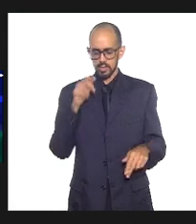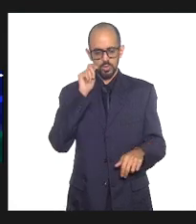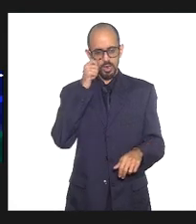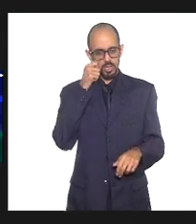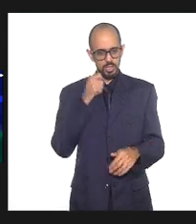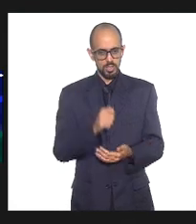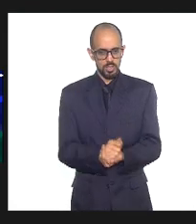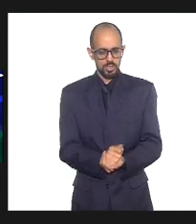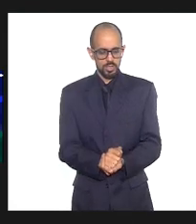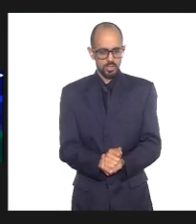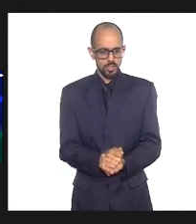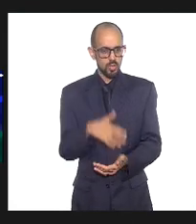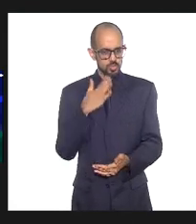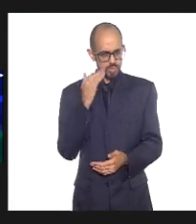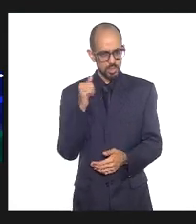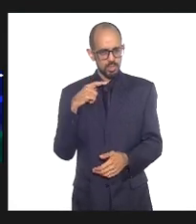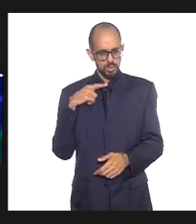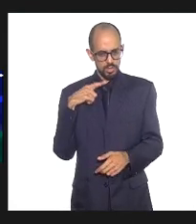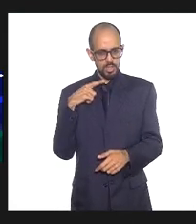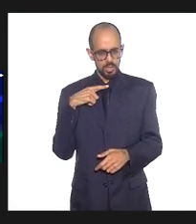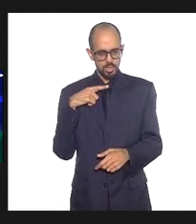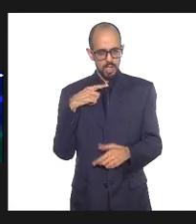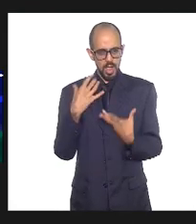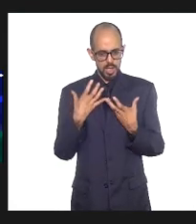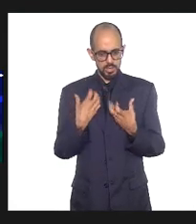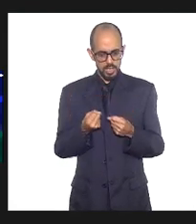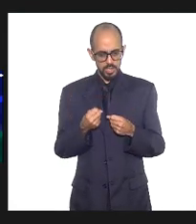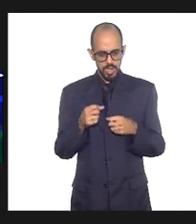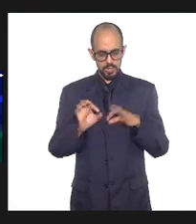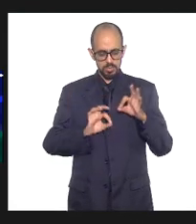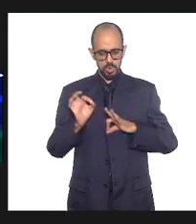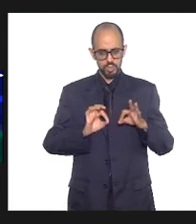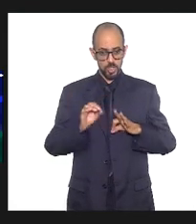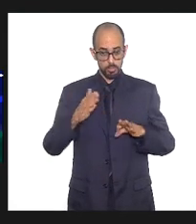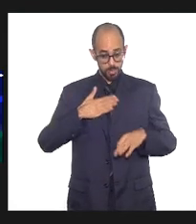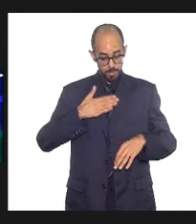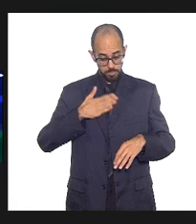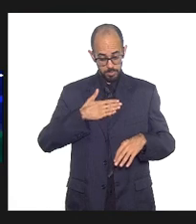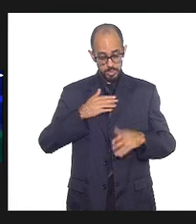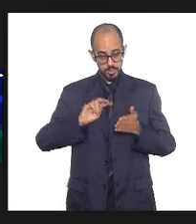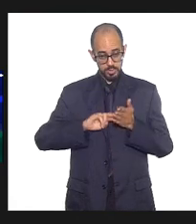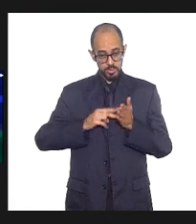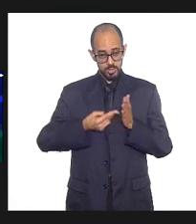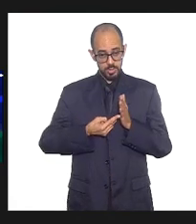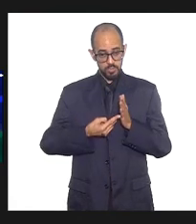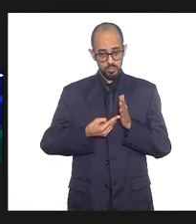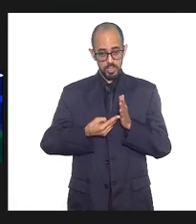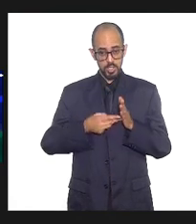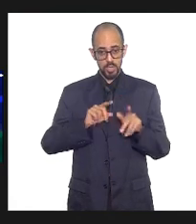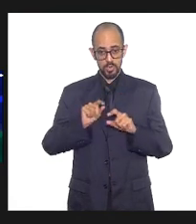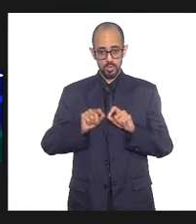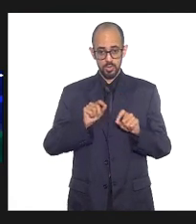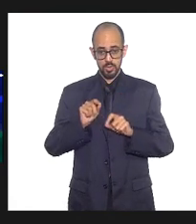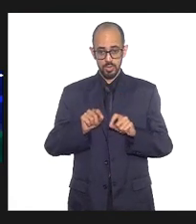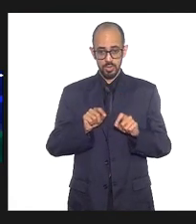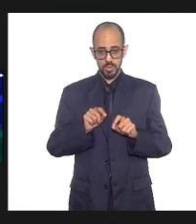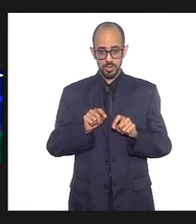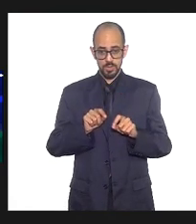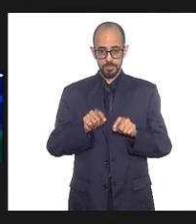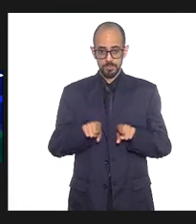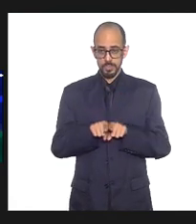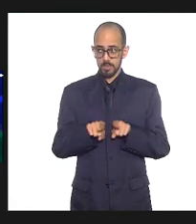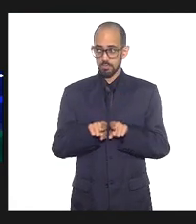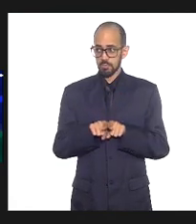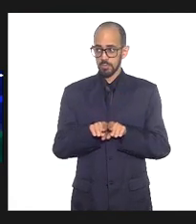aqui que também aceitar esse projeto significa, em última análise, também